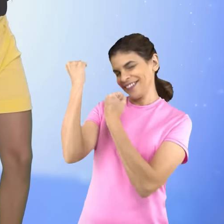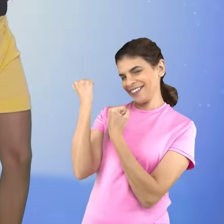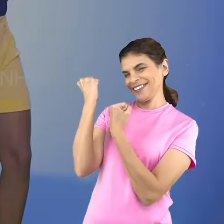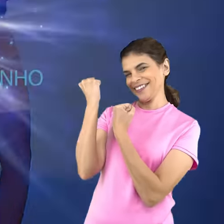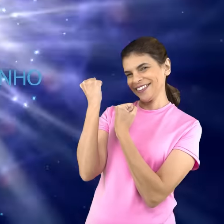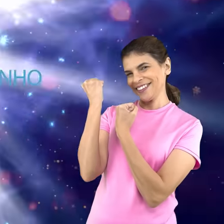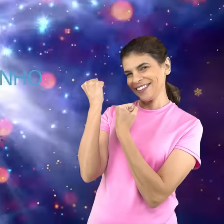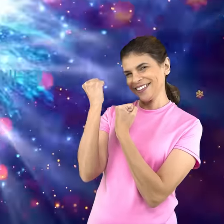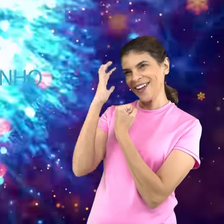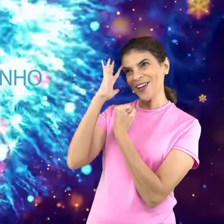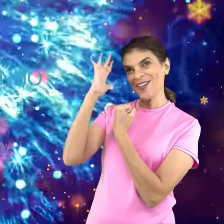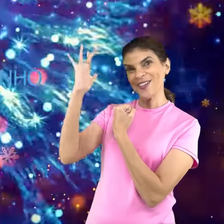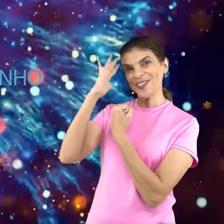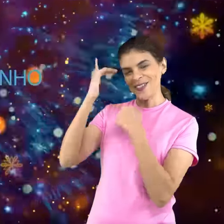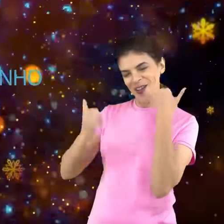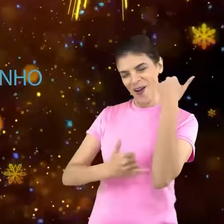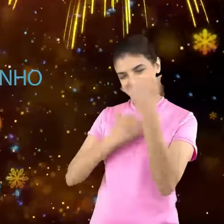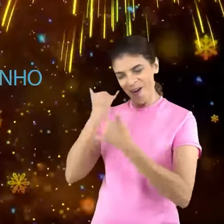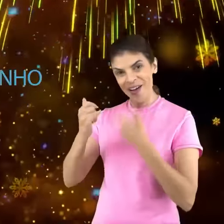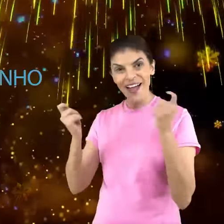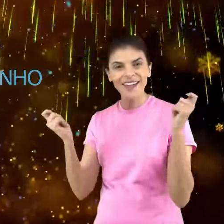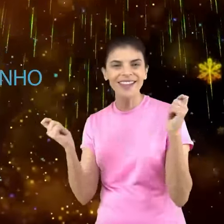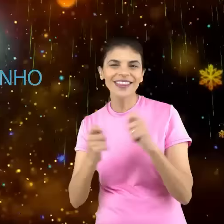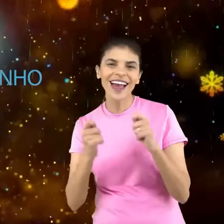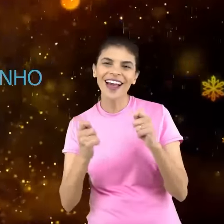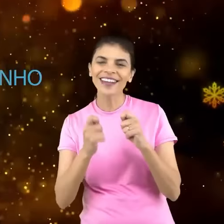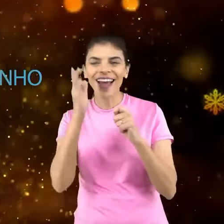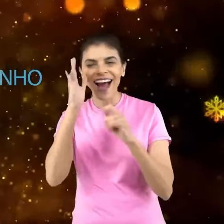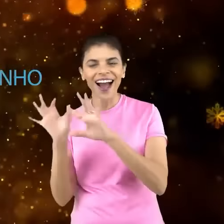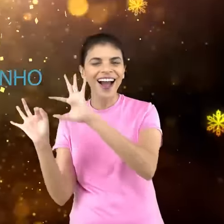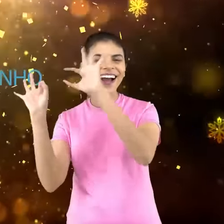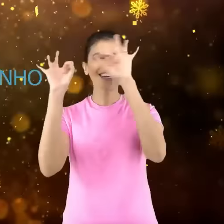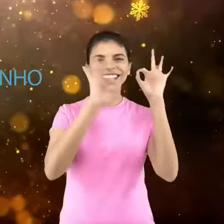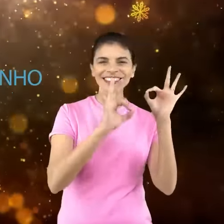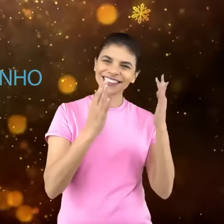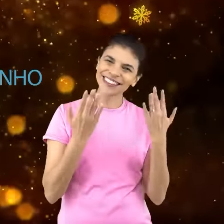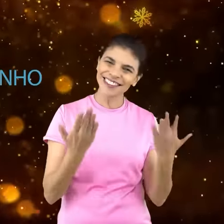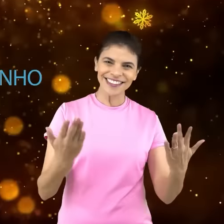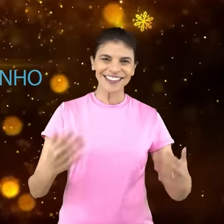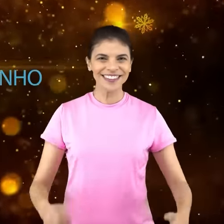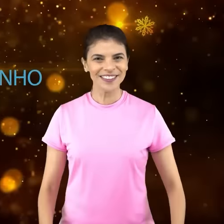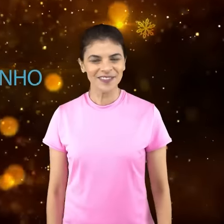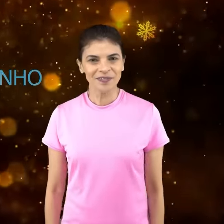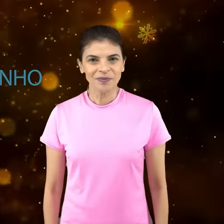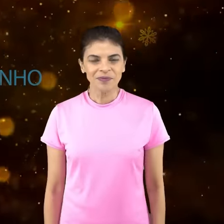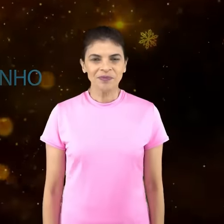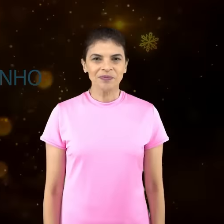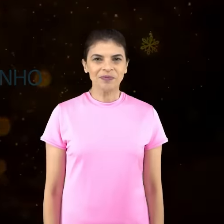Aqui você pode viver o seu sonho.